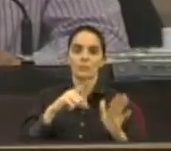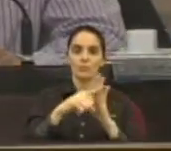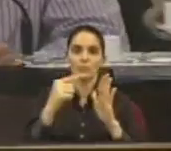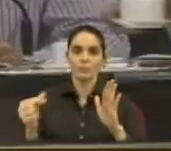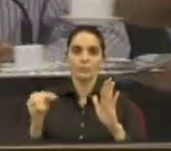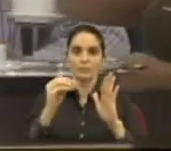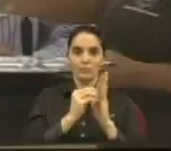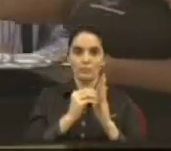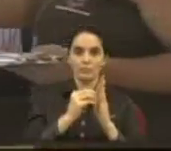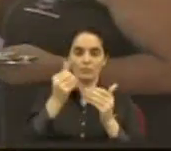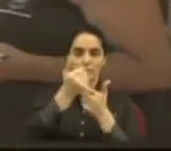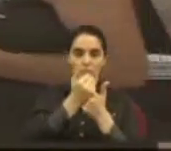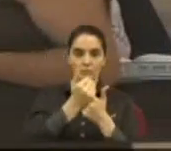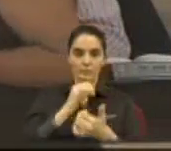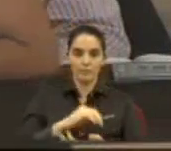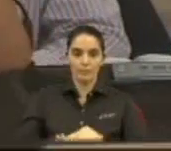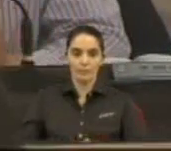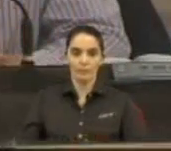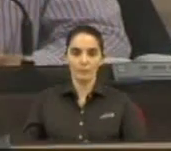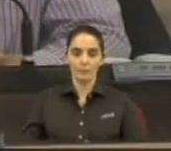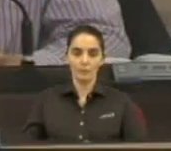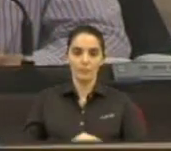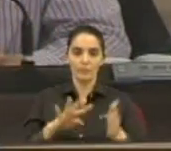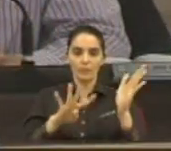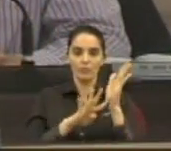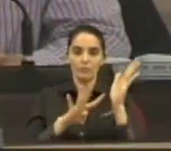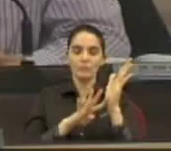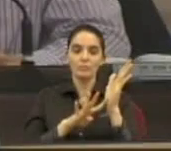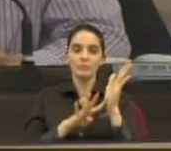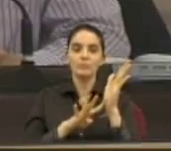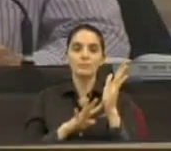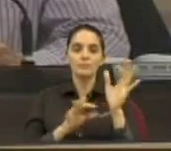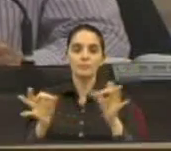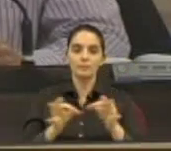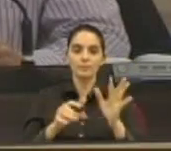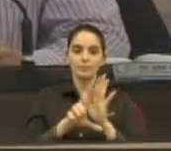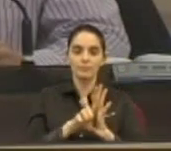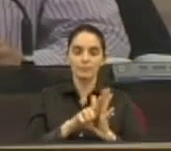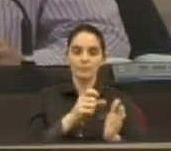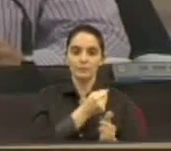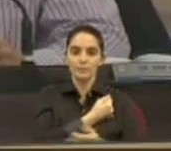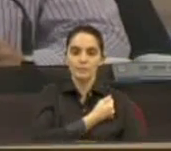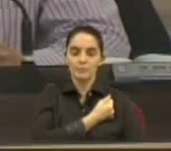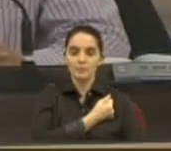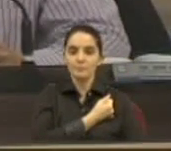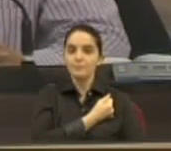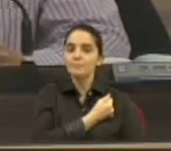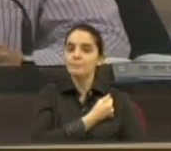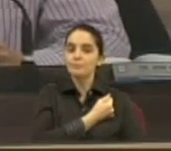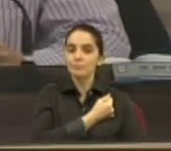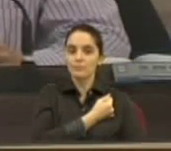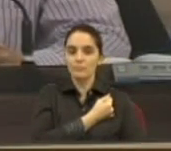de subemendas. Item quarto da pauta, projeto de lei.